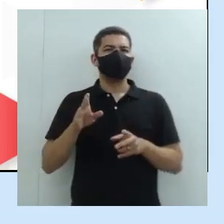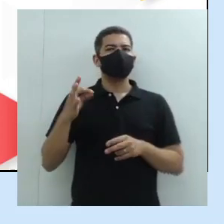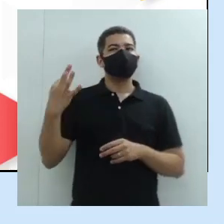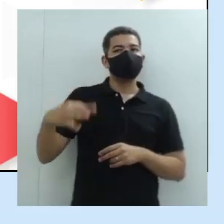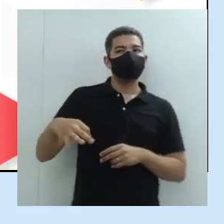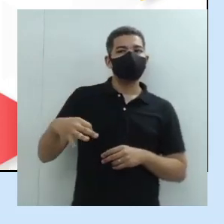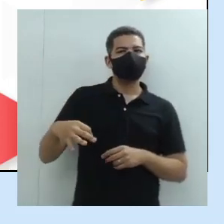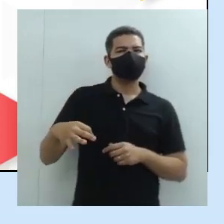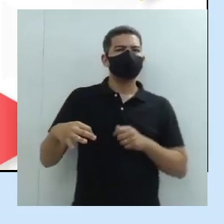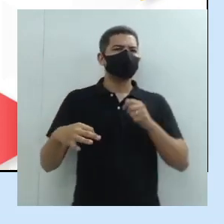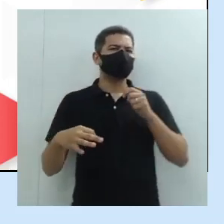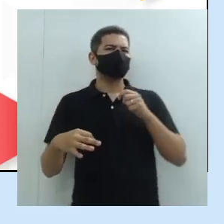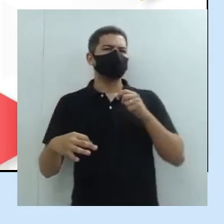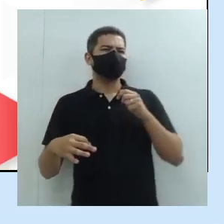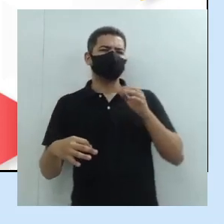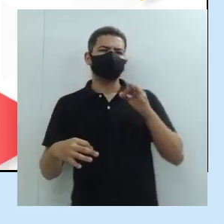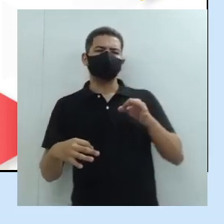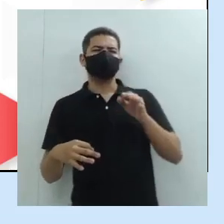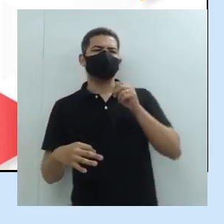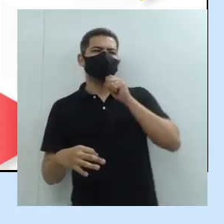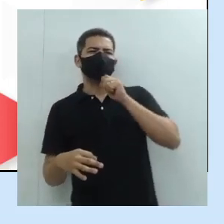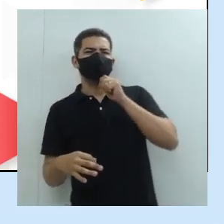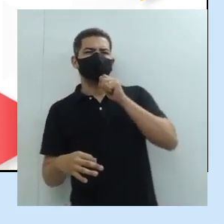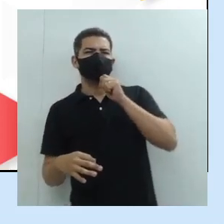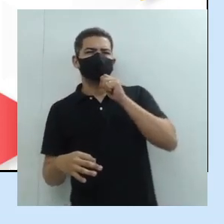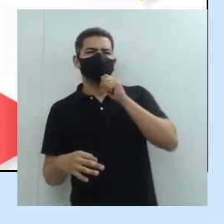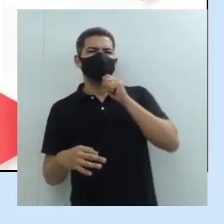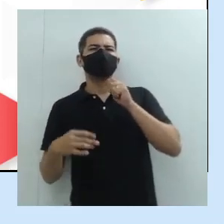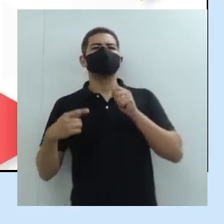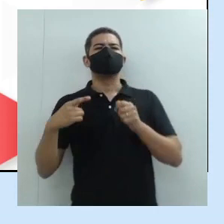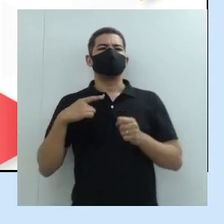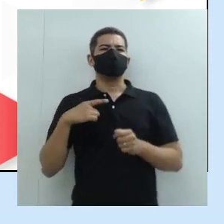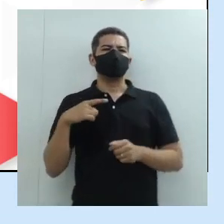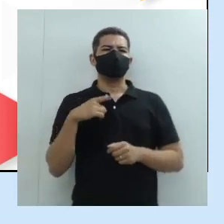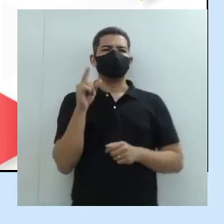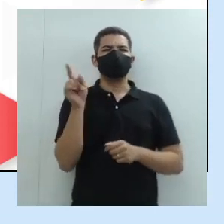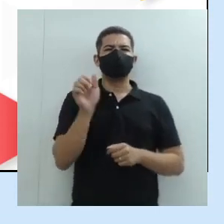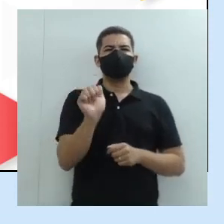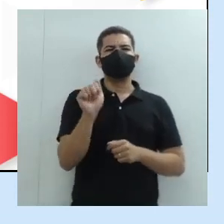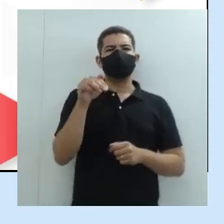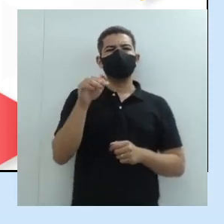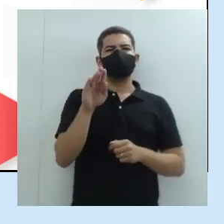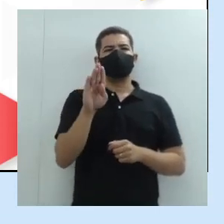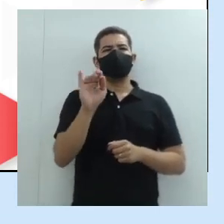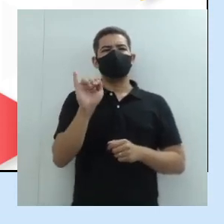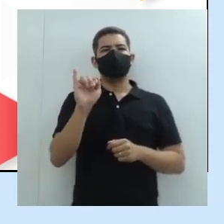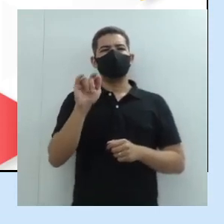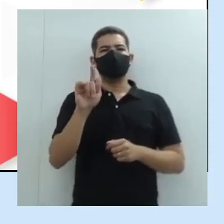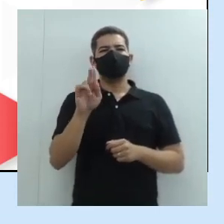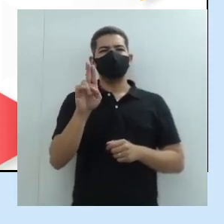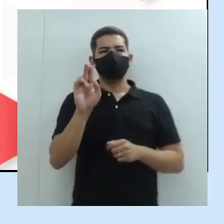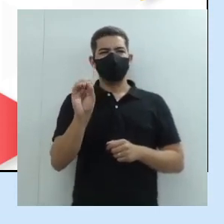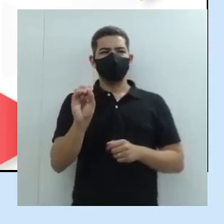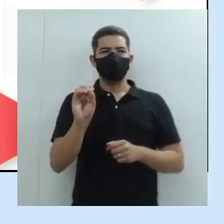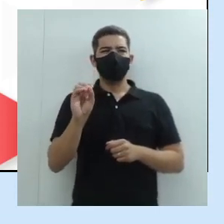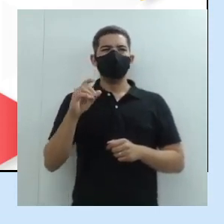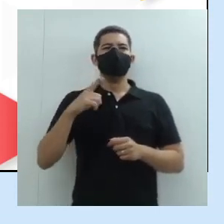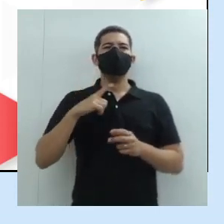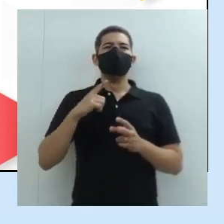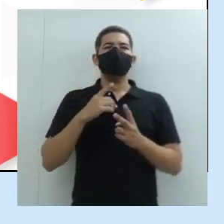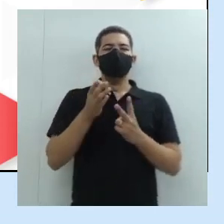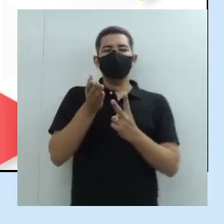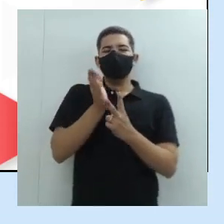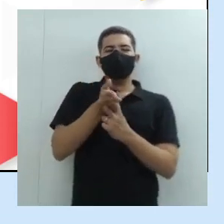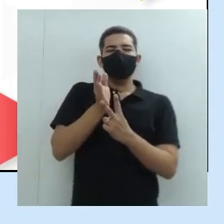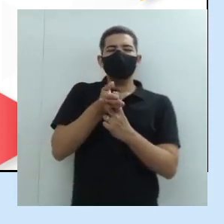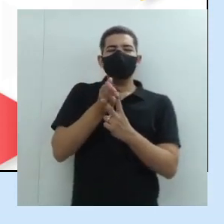ou indefinido, natureza do que é ambíguo. É a duplicidade de sentidos, característica